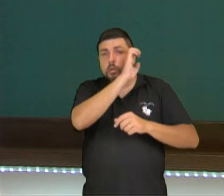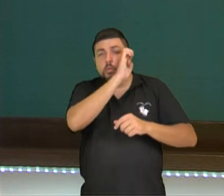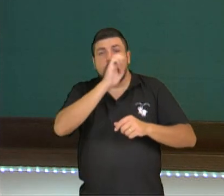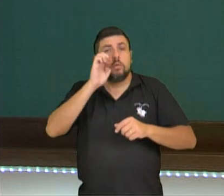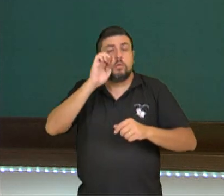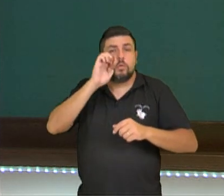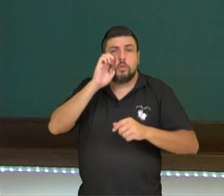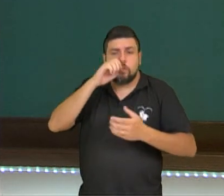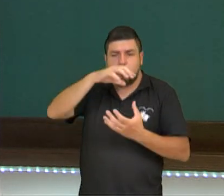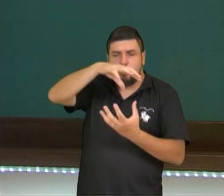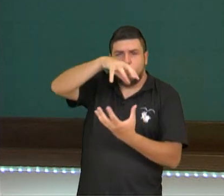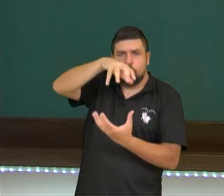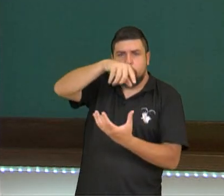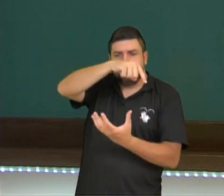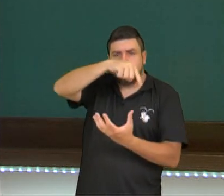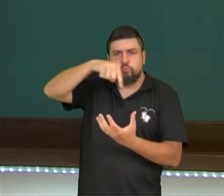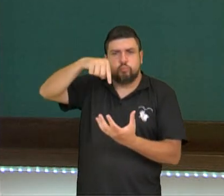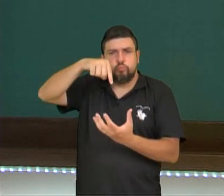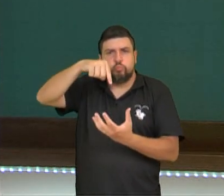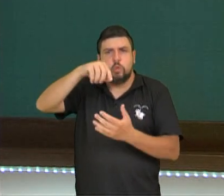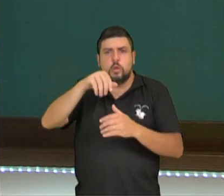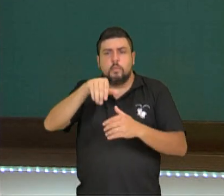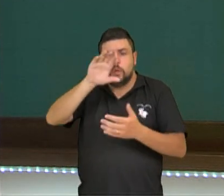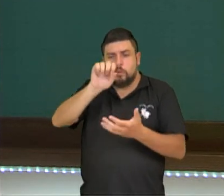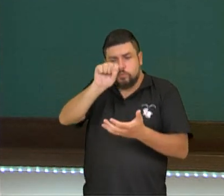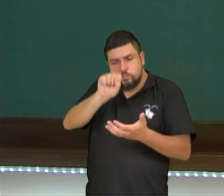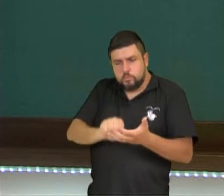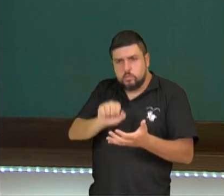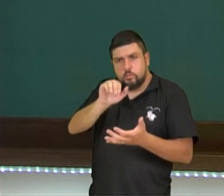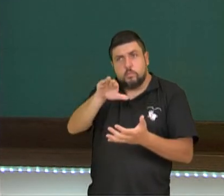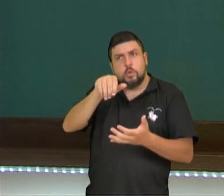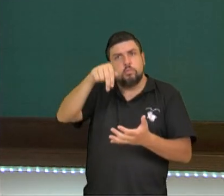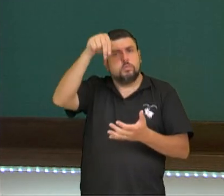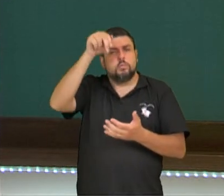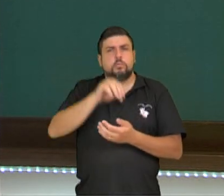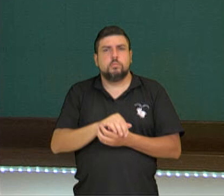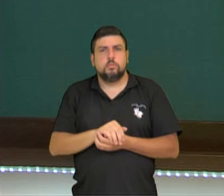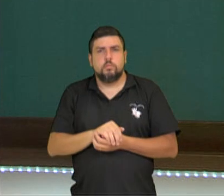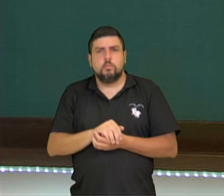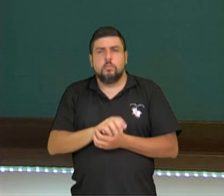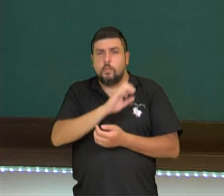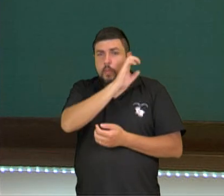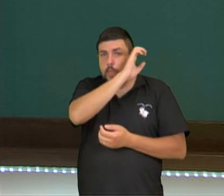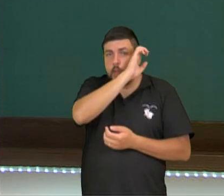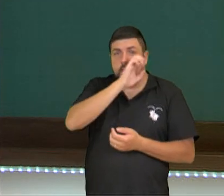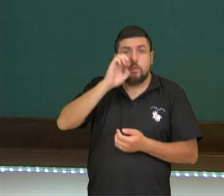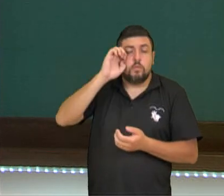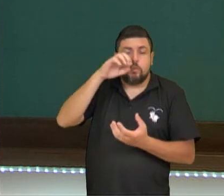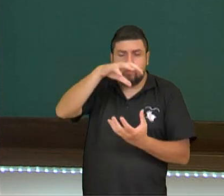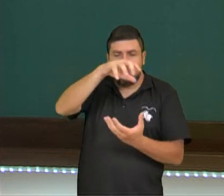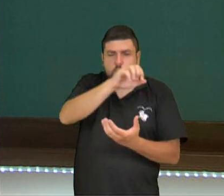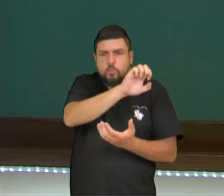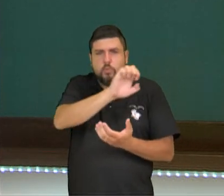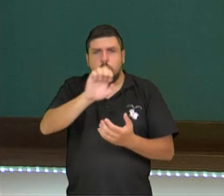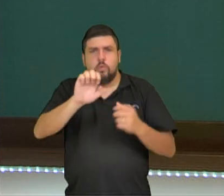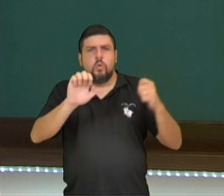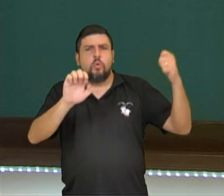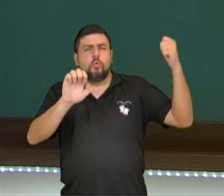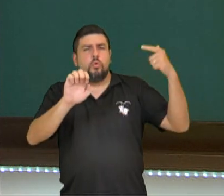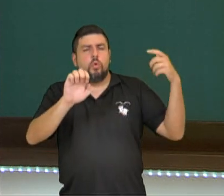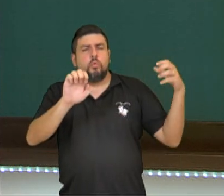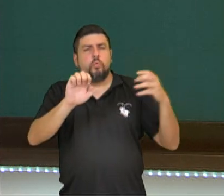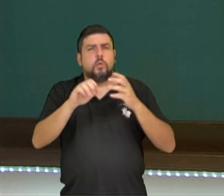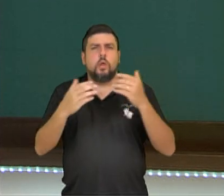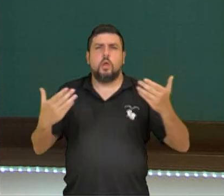diferentes latitudes. Áreas mais próximas à linha do Equador são mais quentes, são mais aquecidas pelo sol. Áreas mais distantes são mais frias,